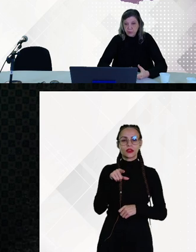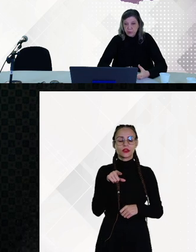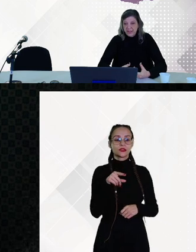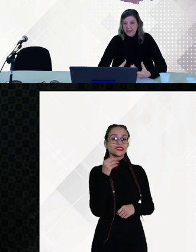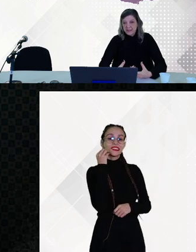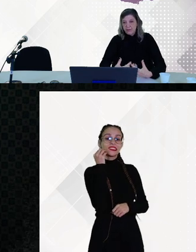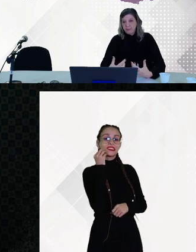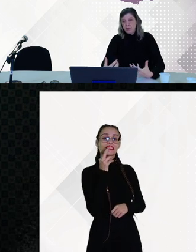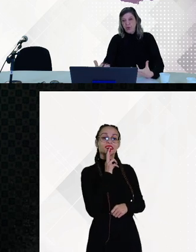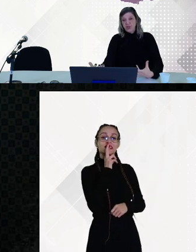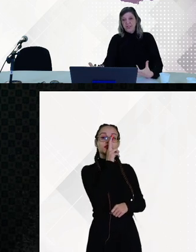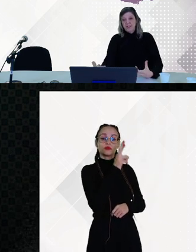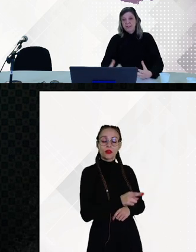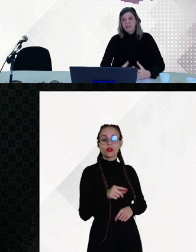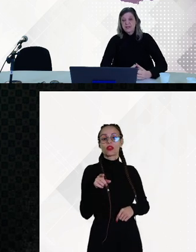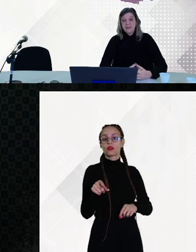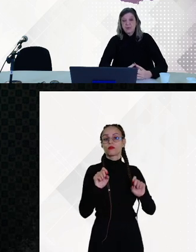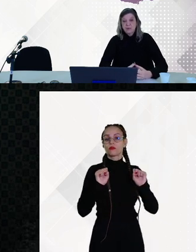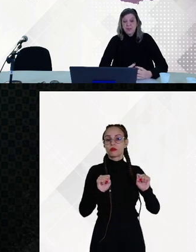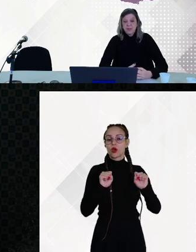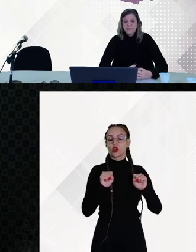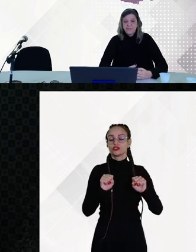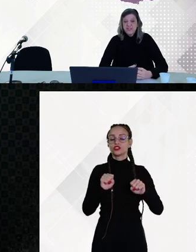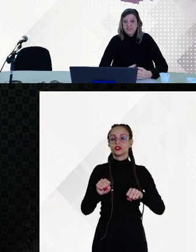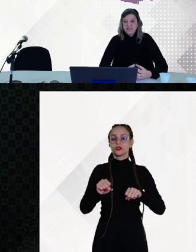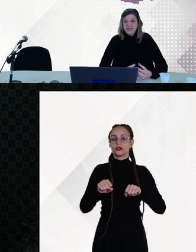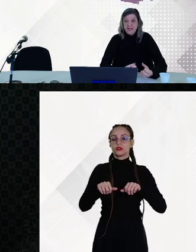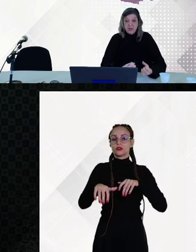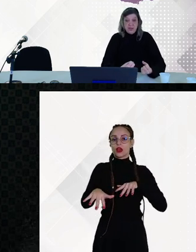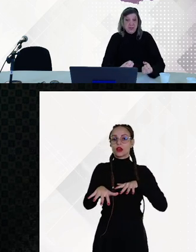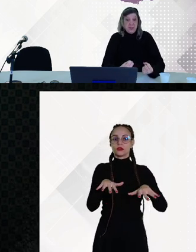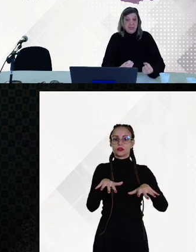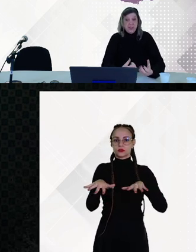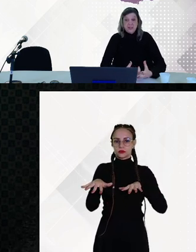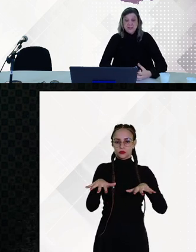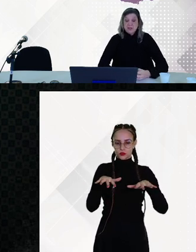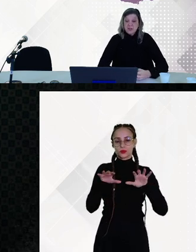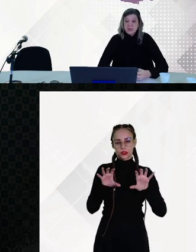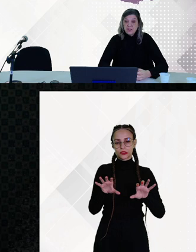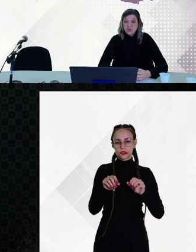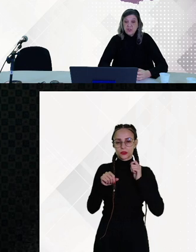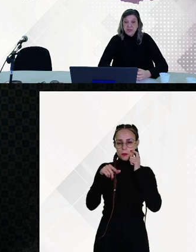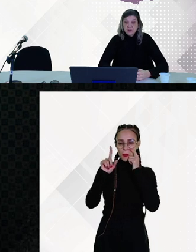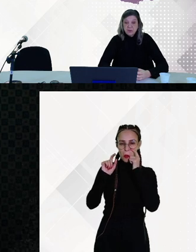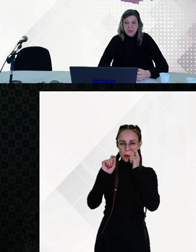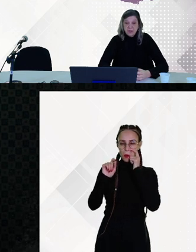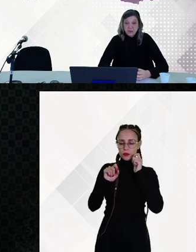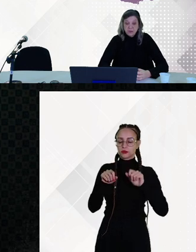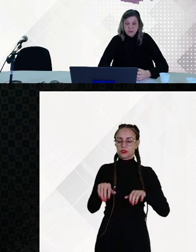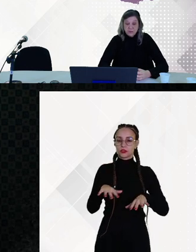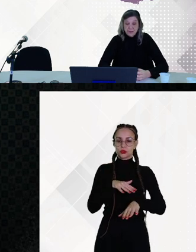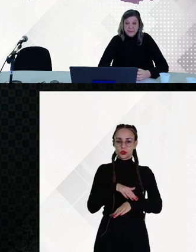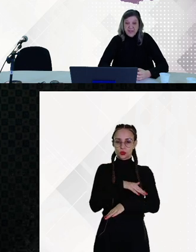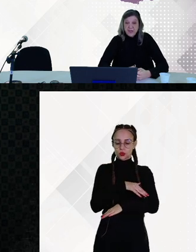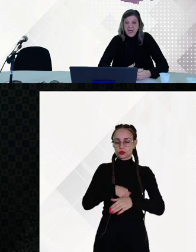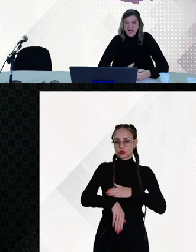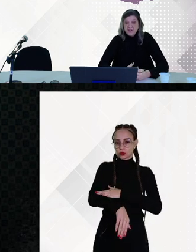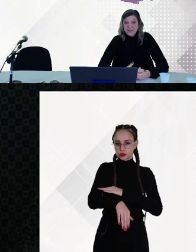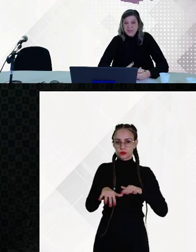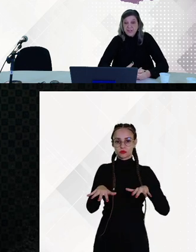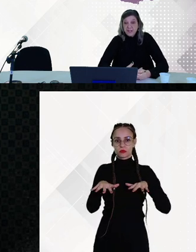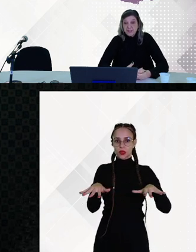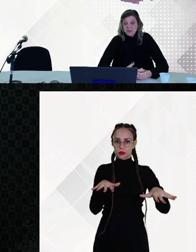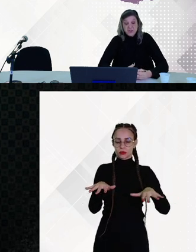tentando responder, então ele pode ter essa espasticidade, né, esse estiramento do tônus.